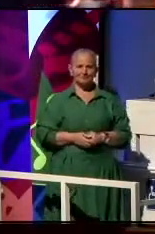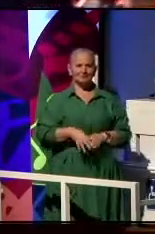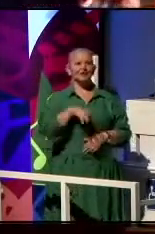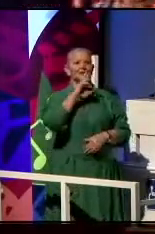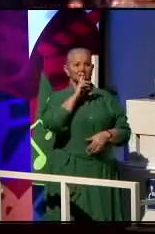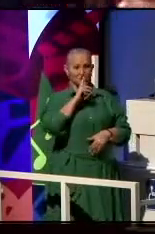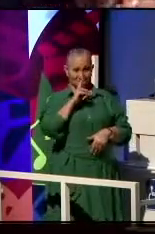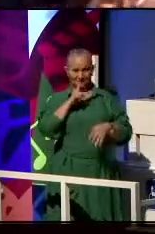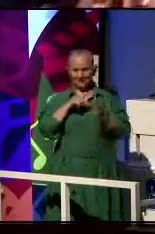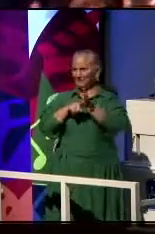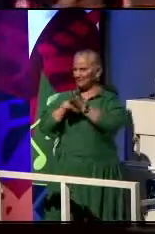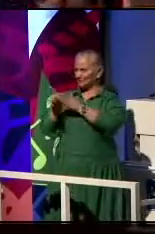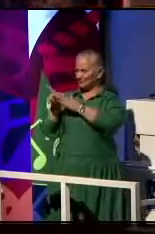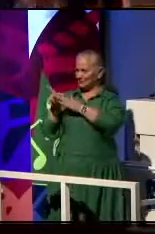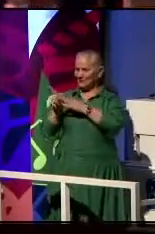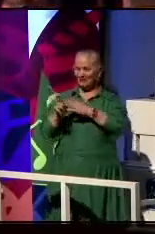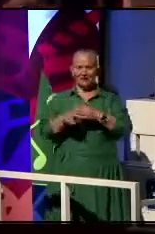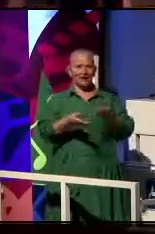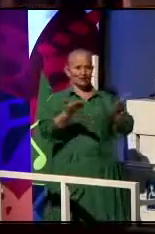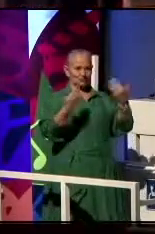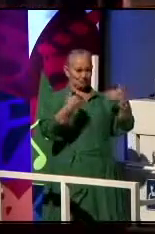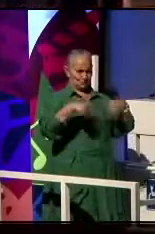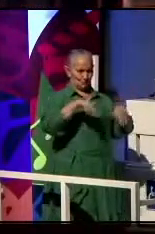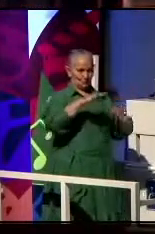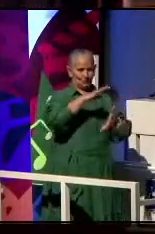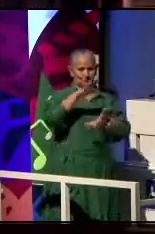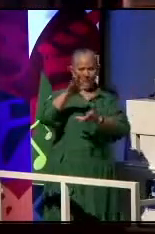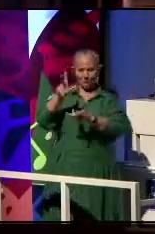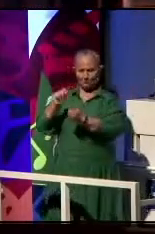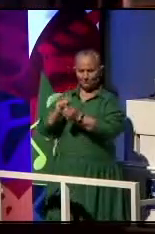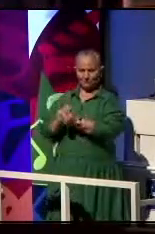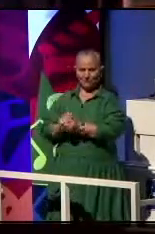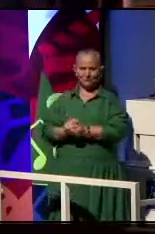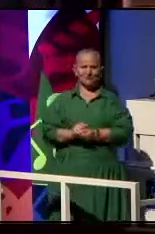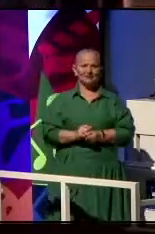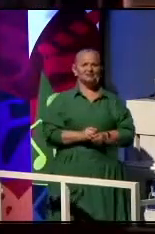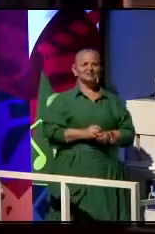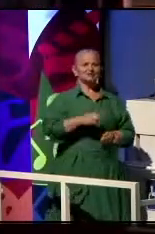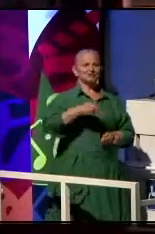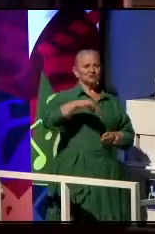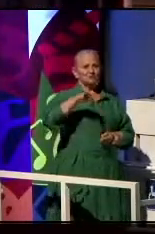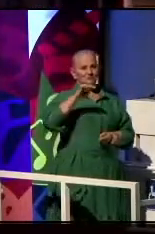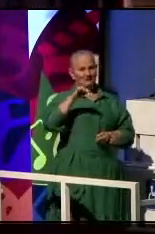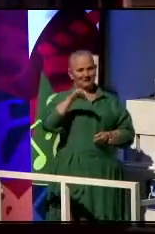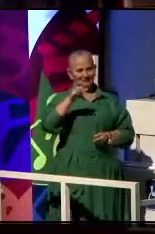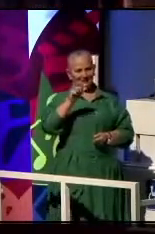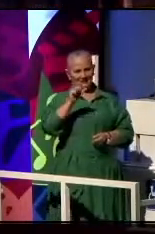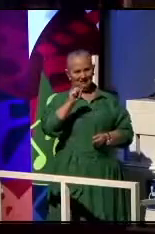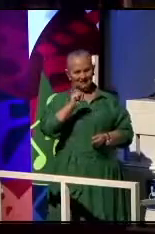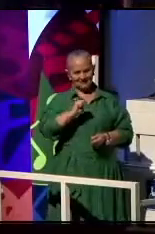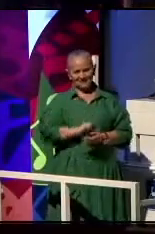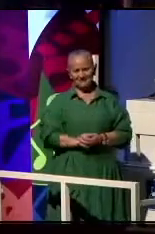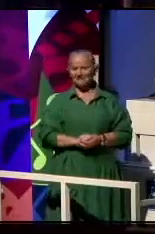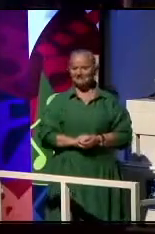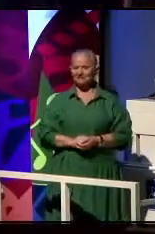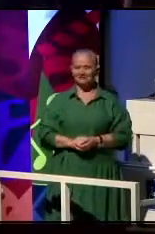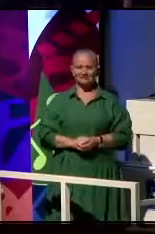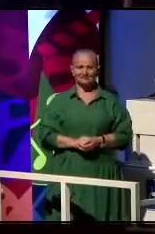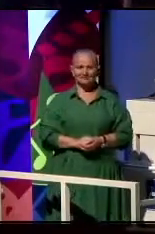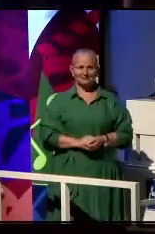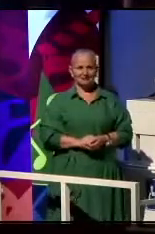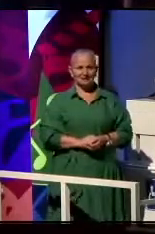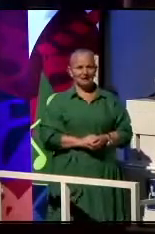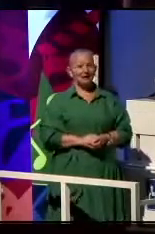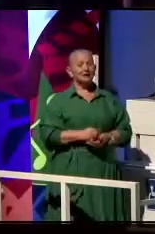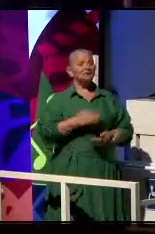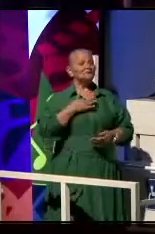Respondendo a sua pergunta, eu sou do mundo, eu sou Minas Gerais, com muito orgulho, com muita alegria. É um prazer para mim estar